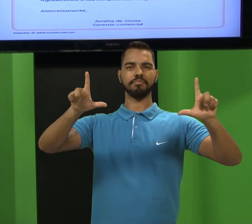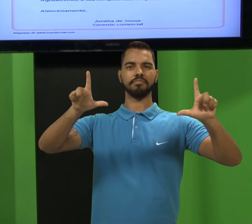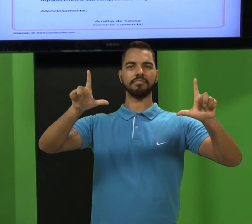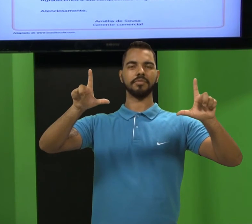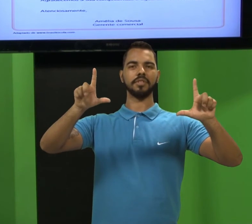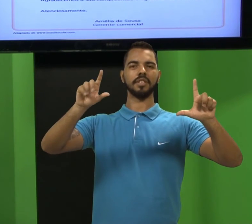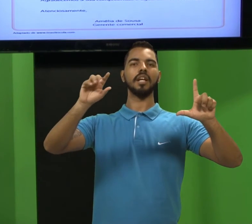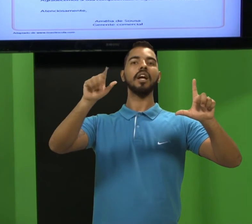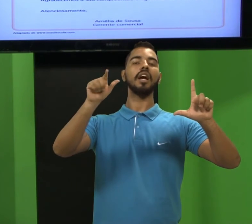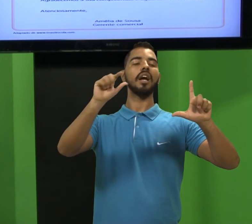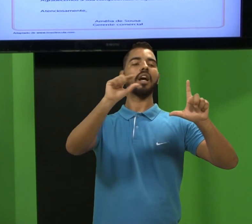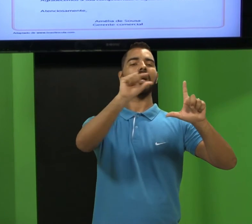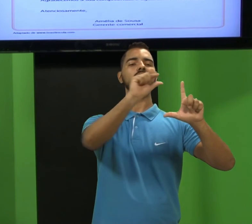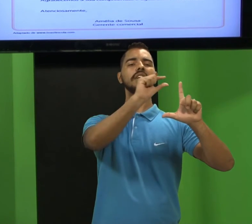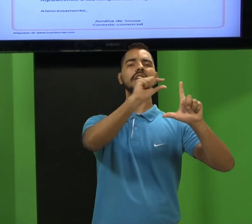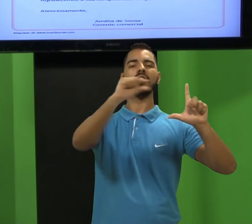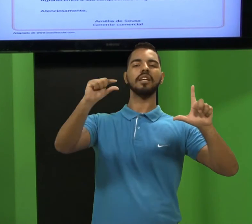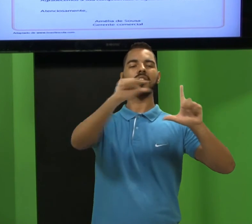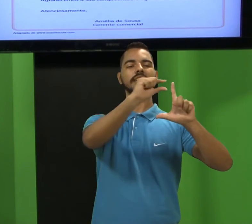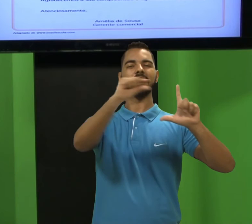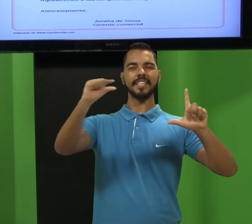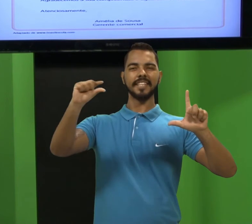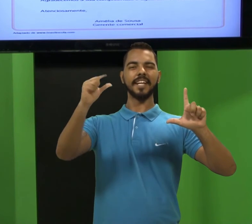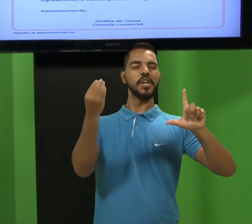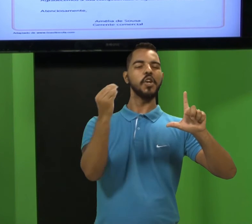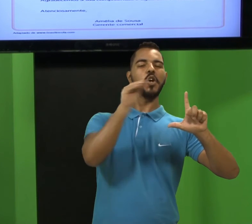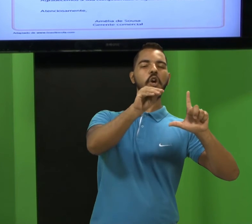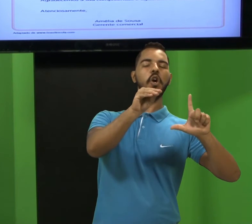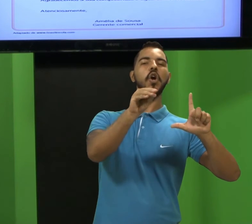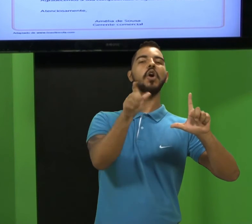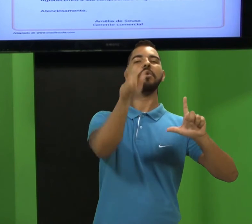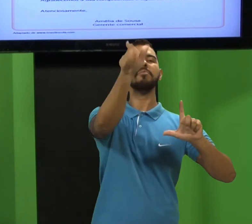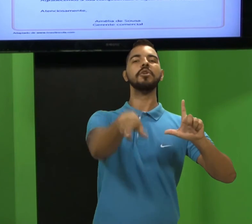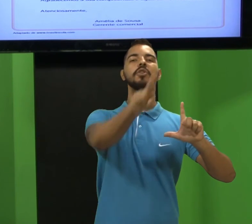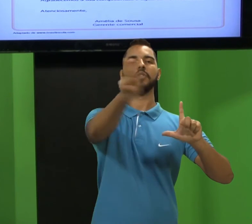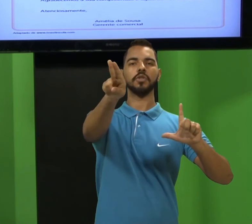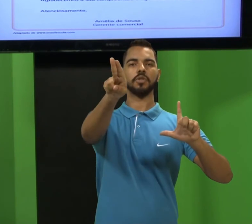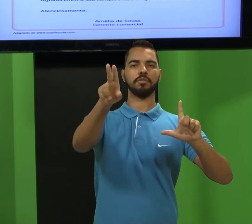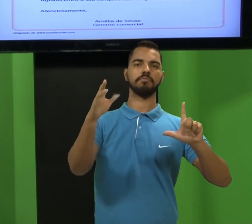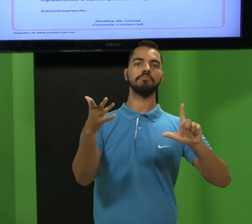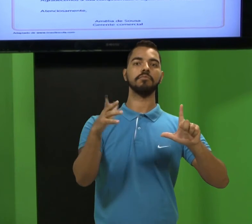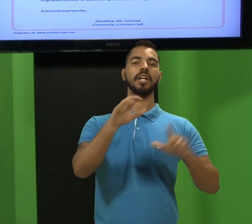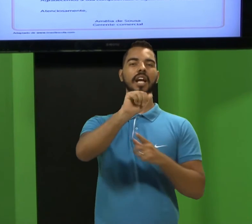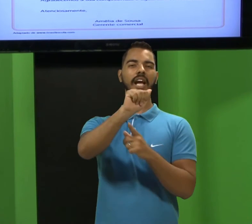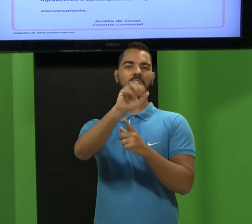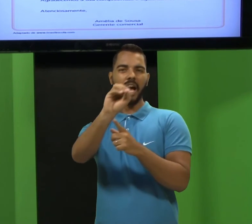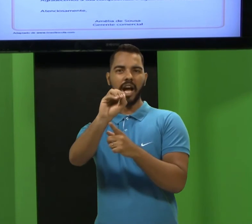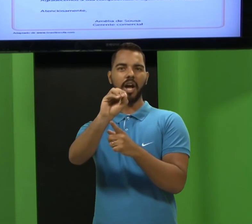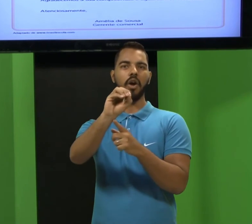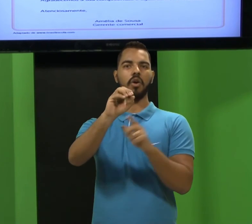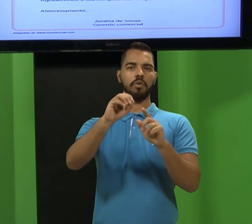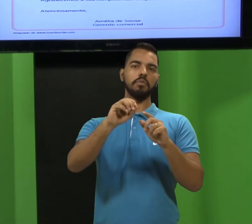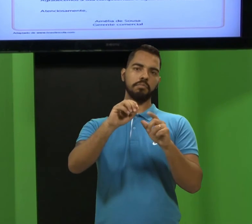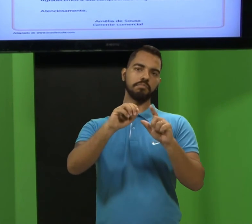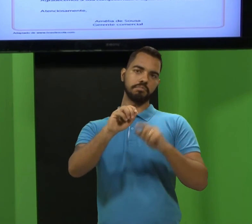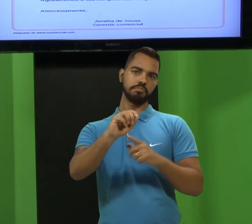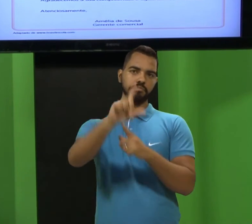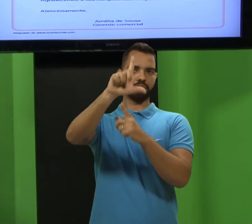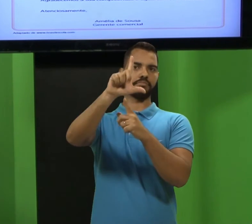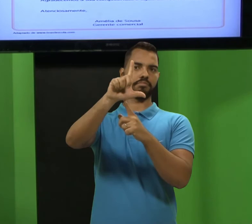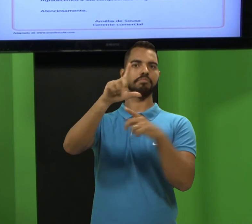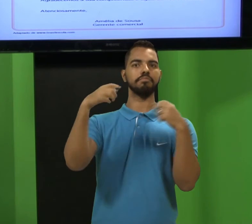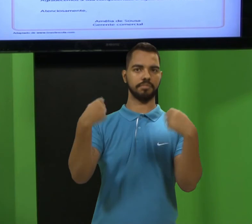mais a ou ao antes da identificação do nome do destinatário. Depois nós temos o assunto ou